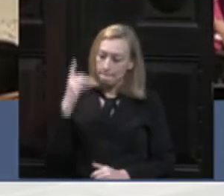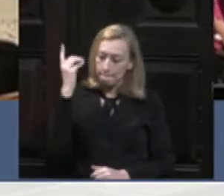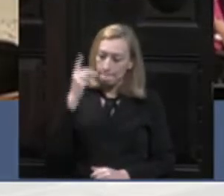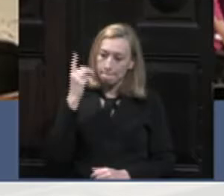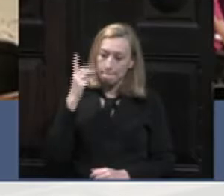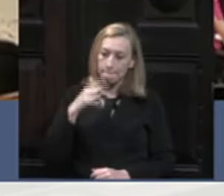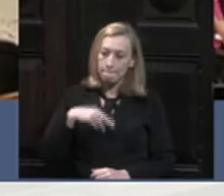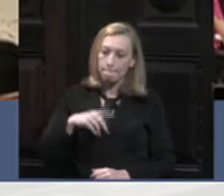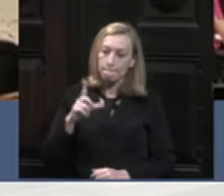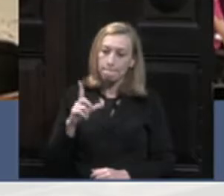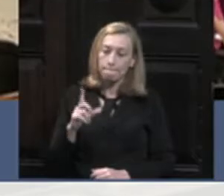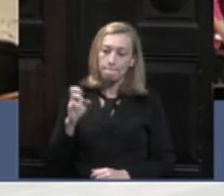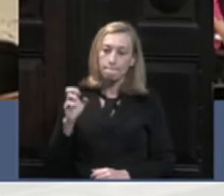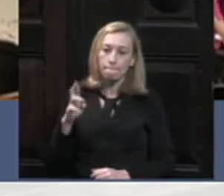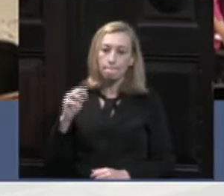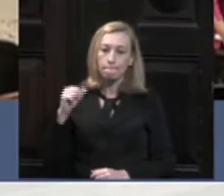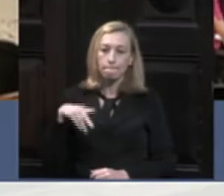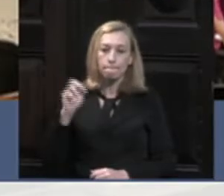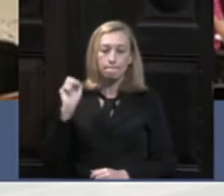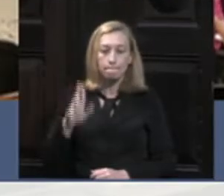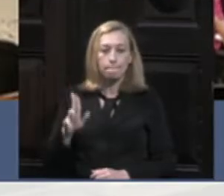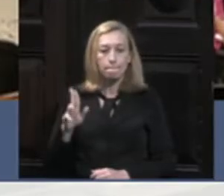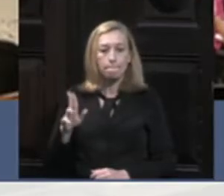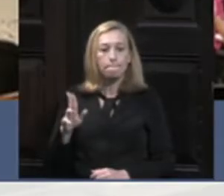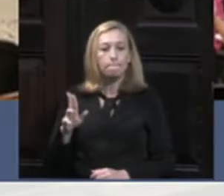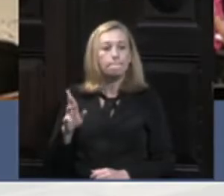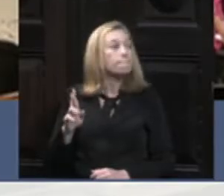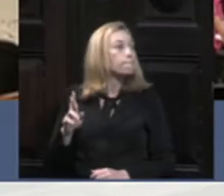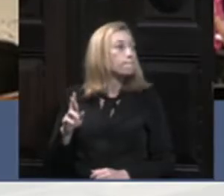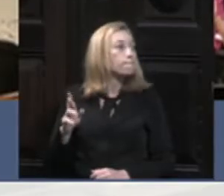Deputado Eliomar Coelho. Deputada Daniele Guerreiro.